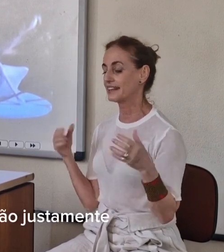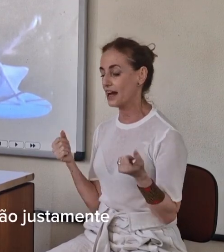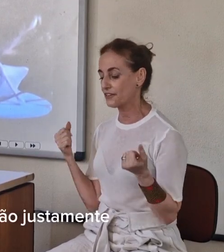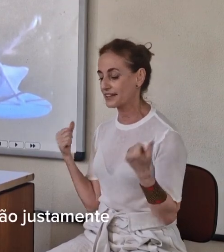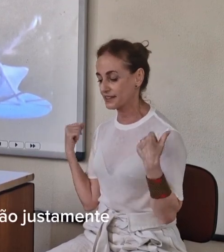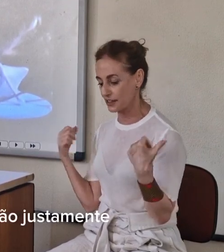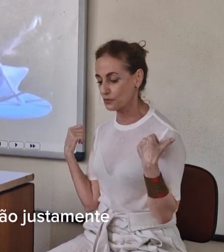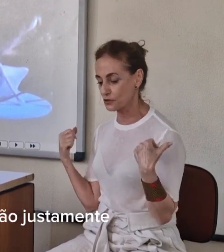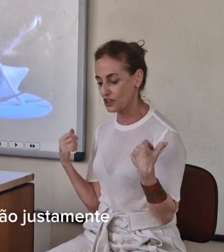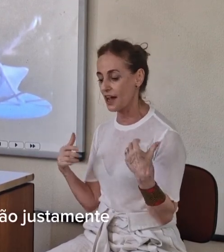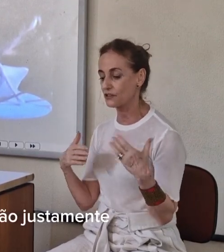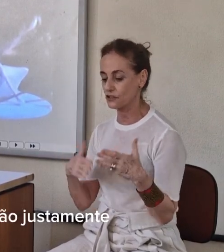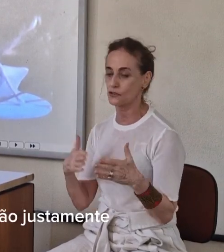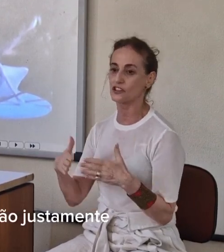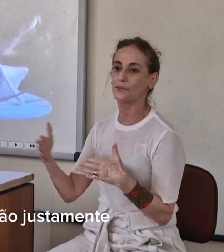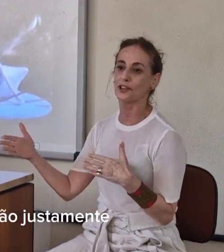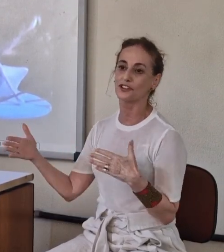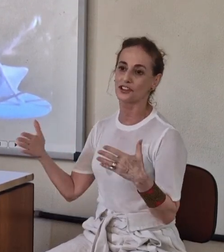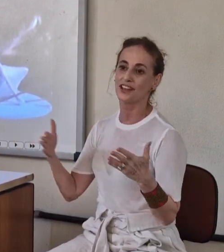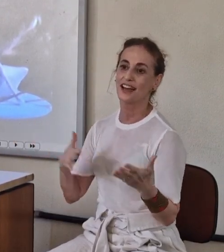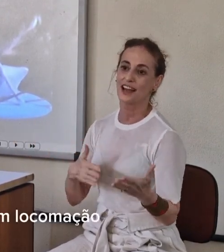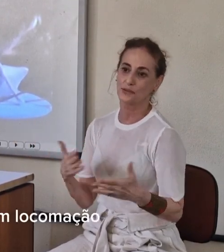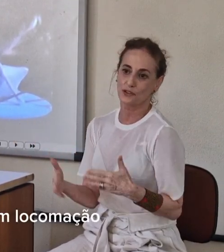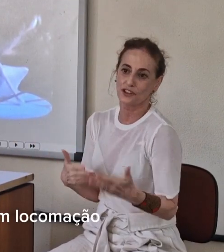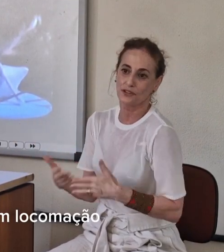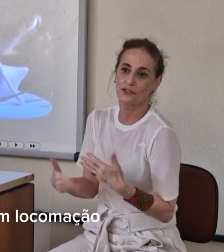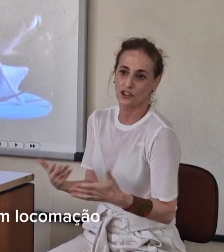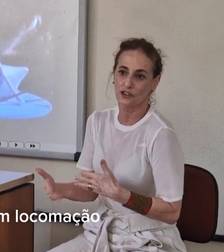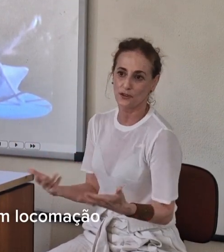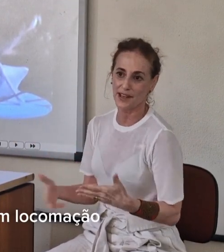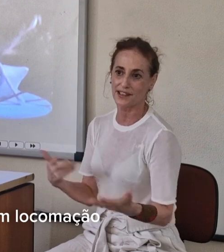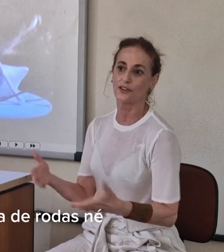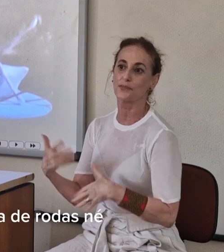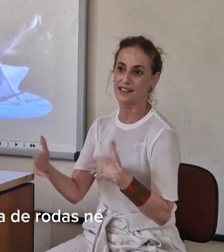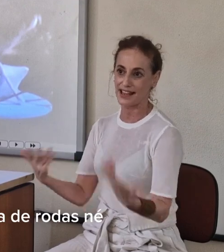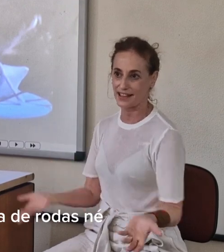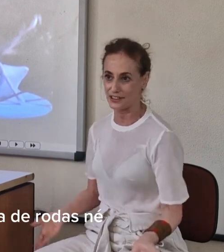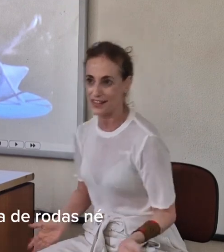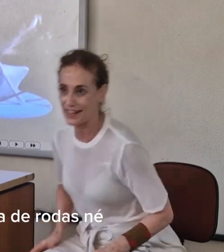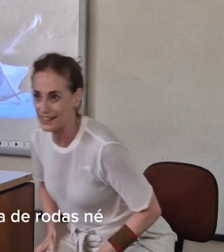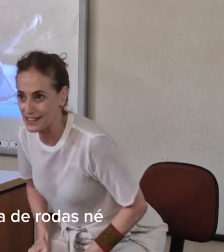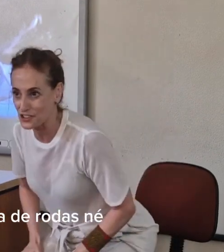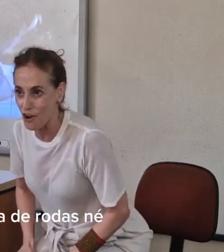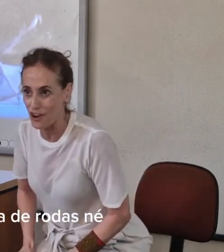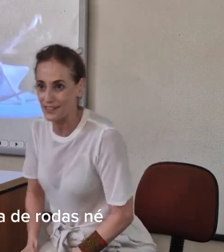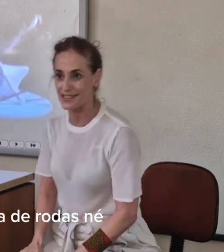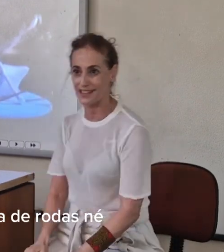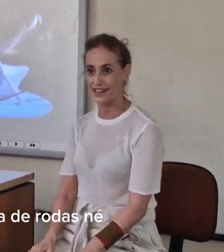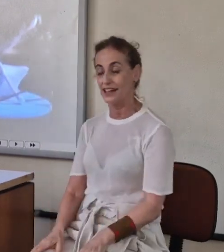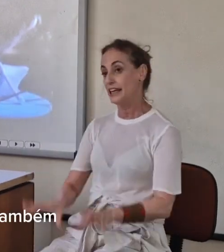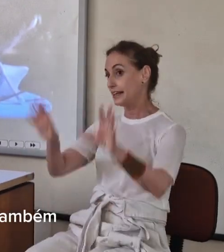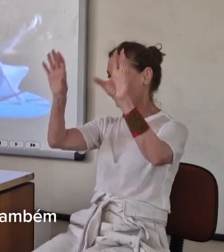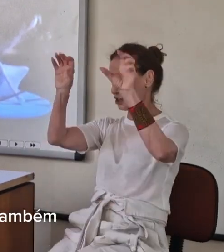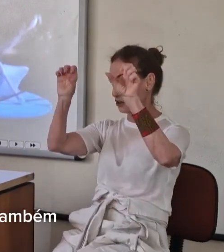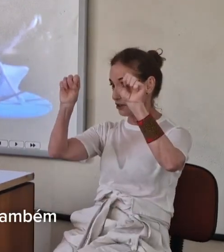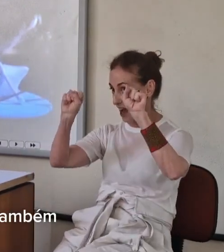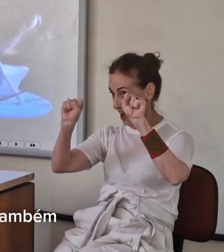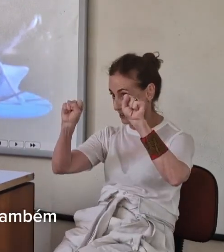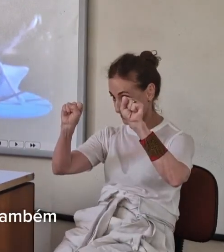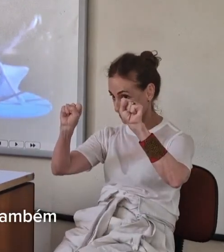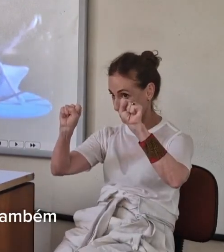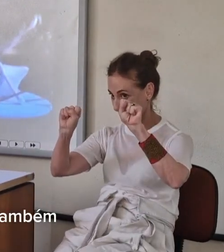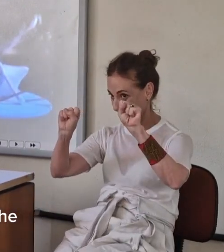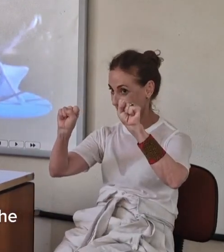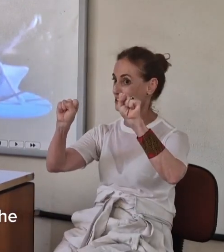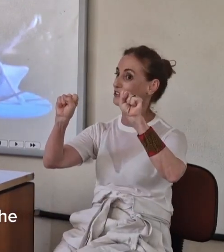E quem tava sendo puxado são justamente as pessoas que não tinham ocupação, que precisariam da cadeira de rodas, né? E que tinham